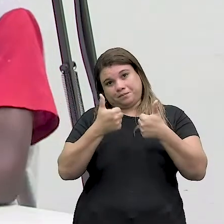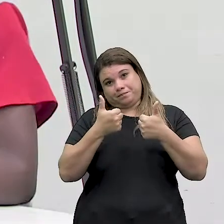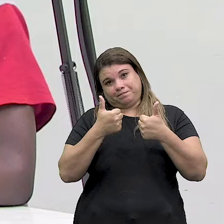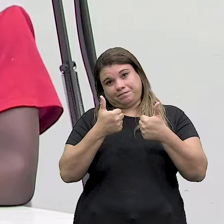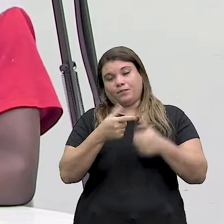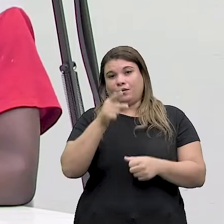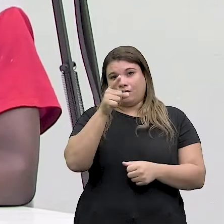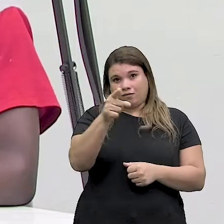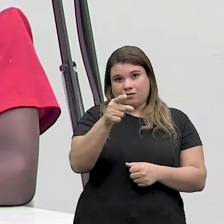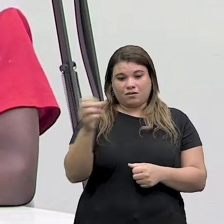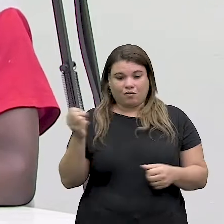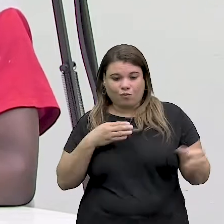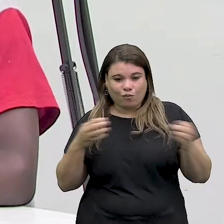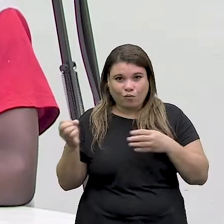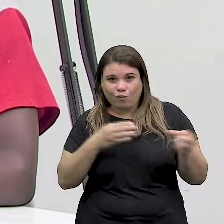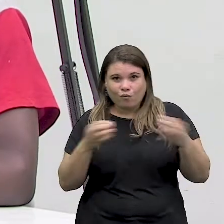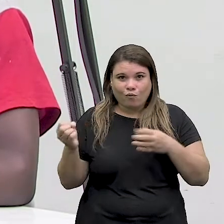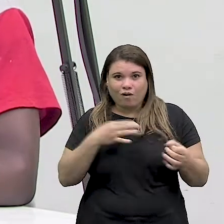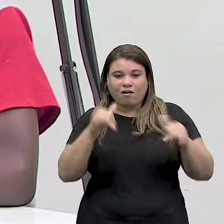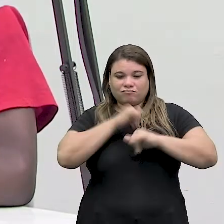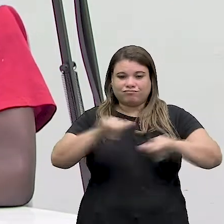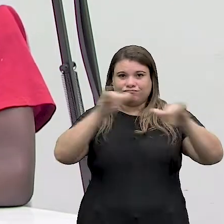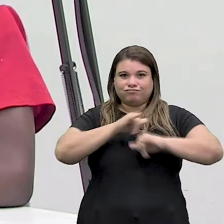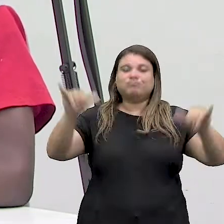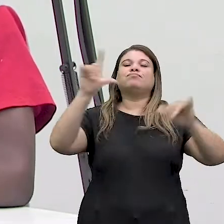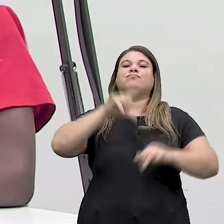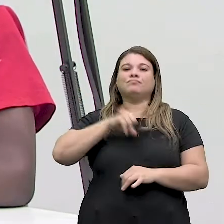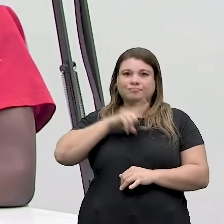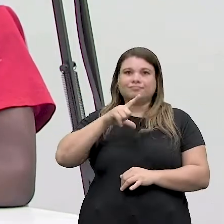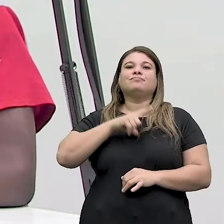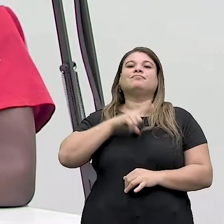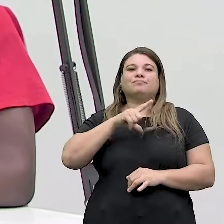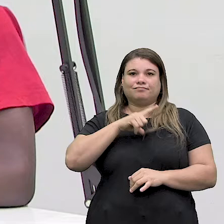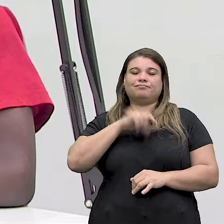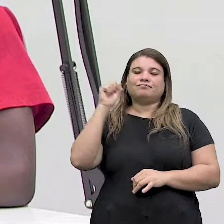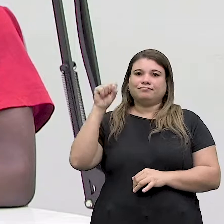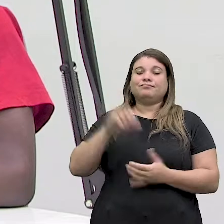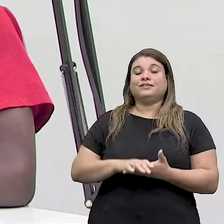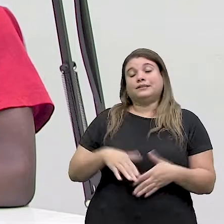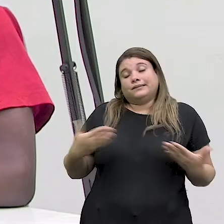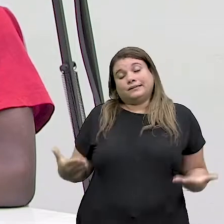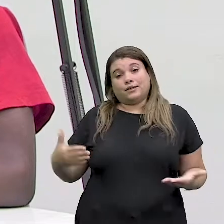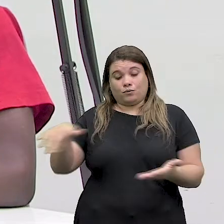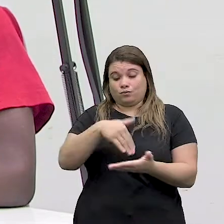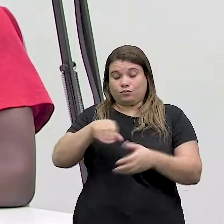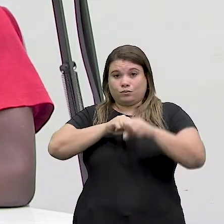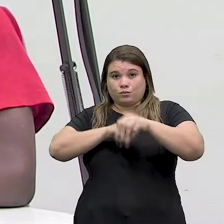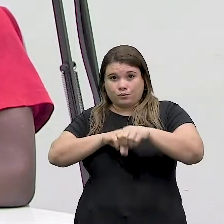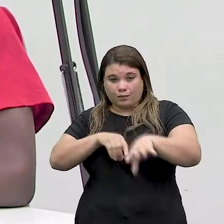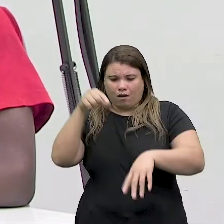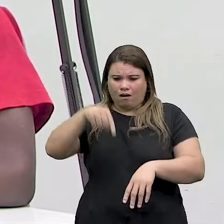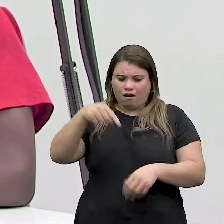nossas novidades, da nossa programação. Bom, a Secretaria Municipal de Educação de Governador Valadares está